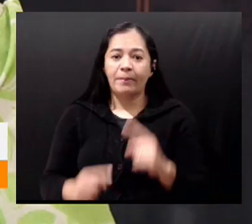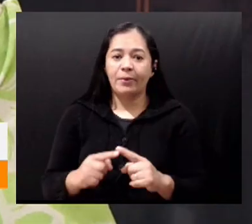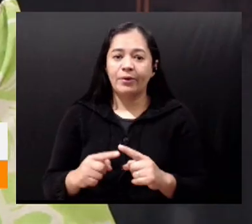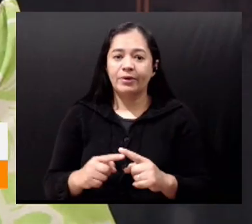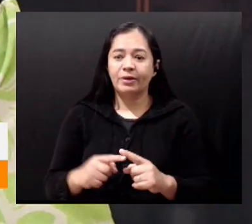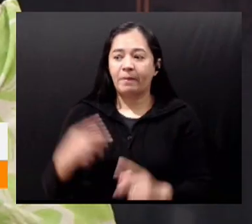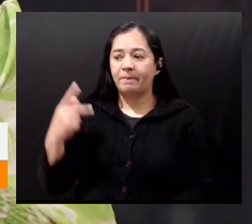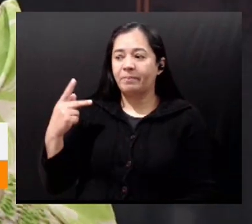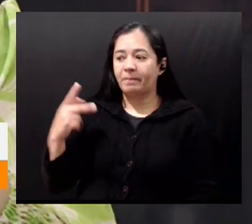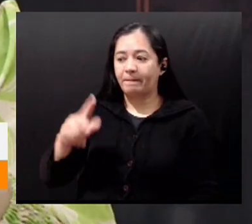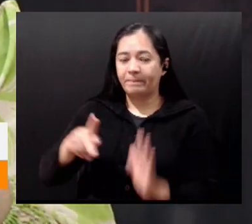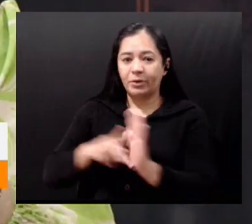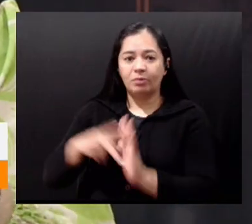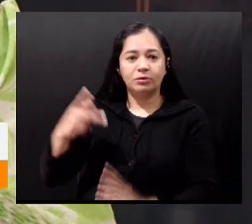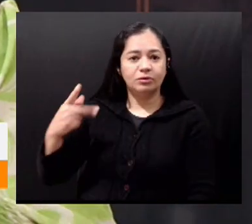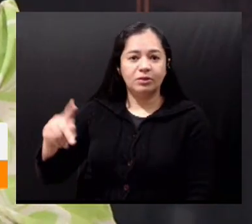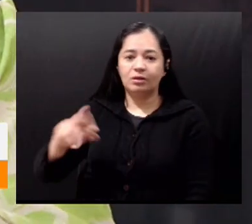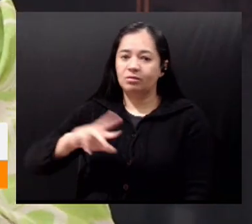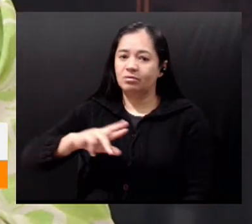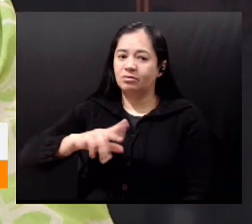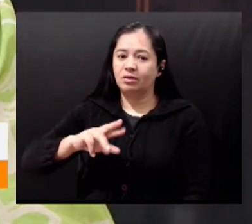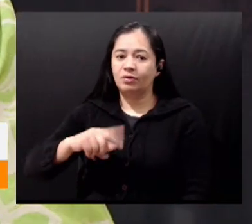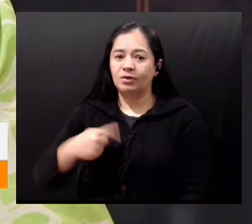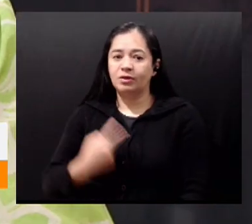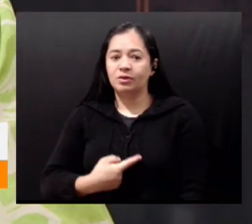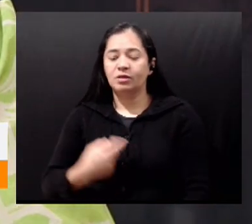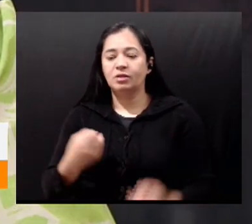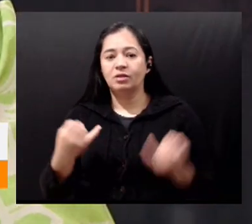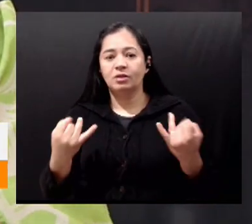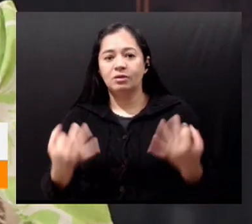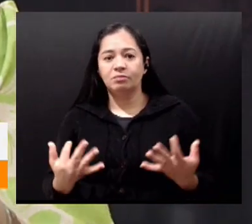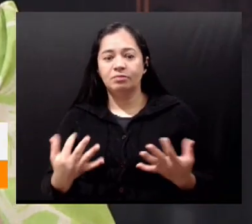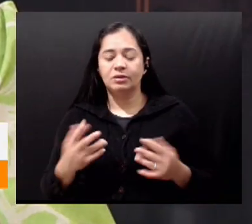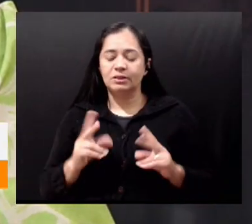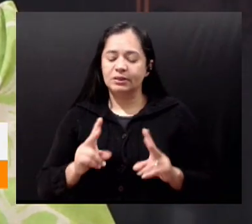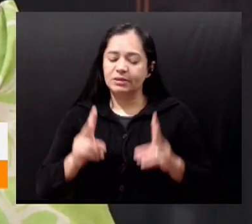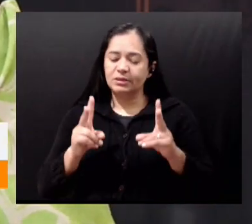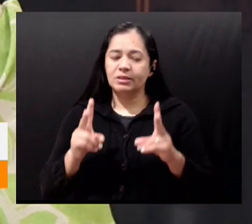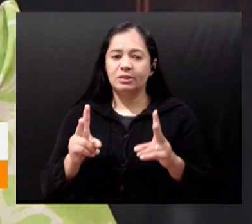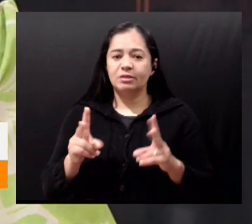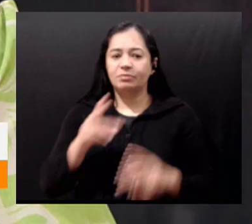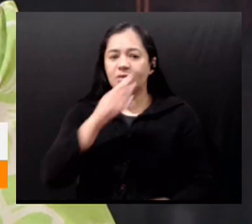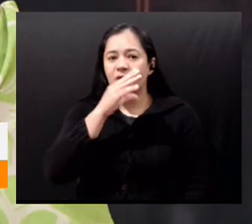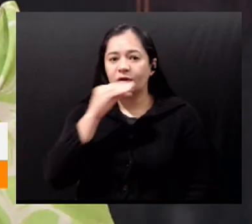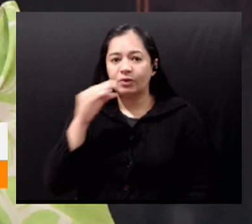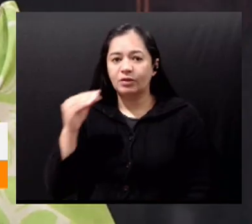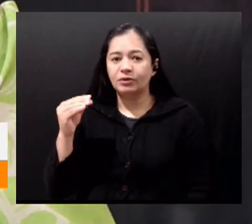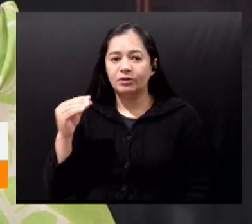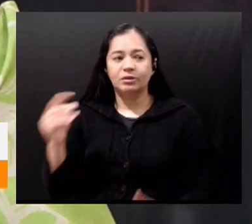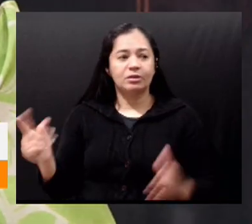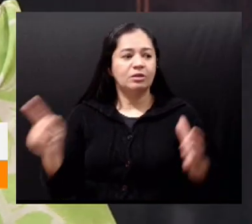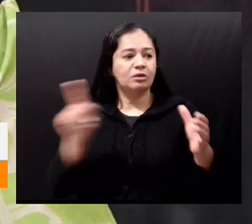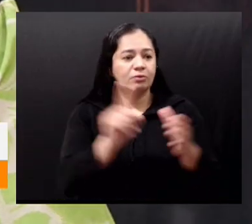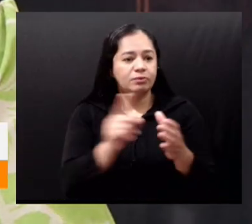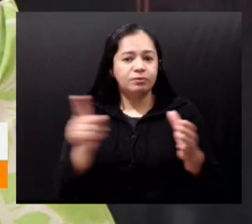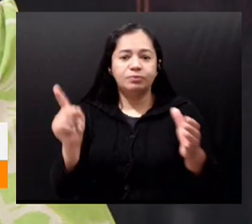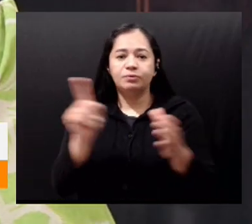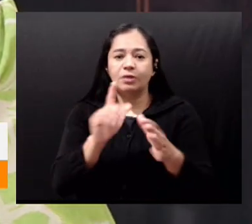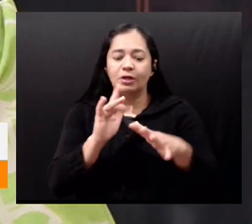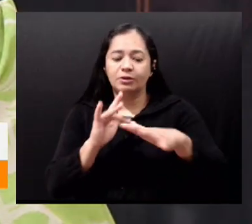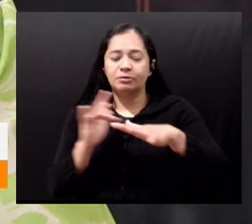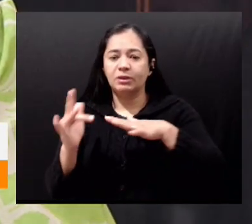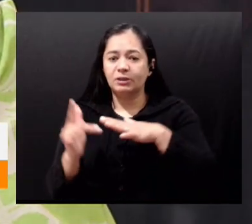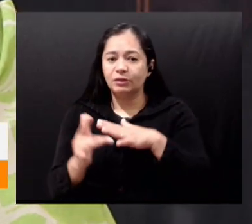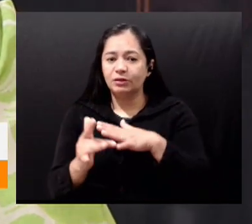né. Então nós falamos que a todo momento que eles estão inseridos numa rede social, Isso. onde